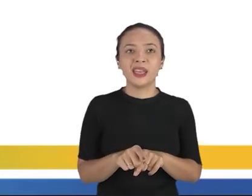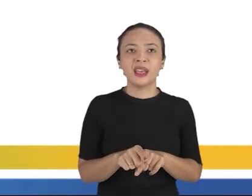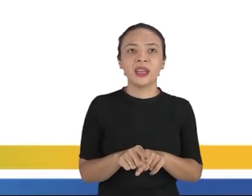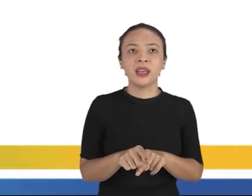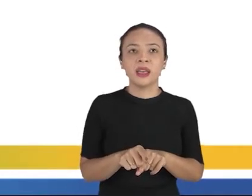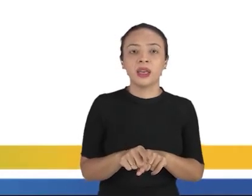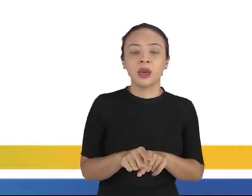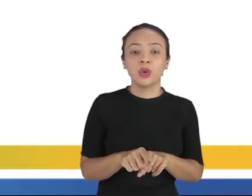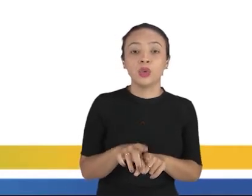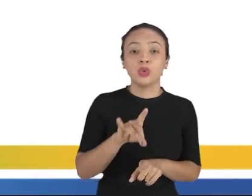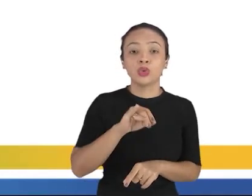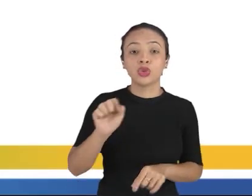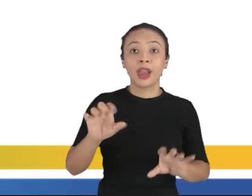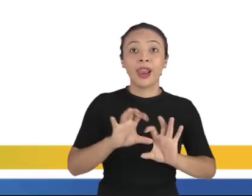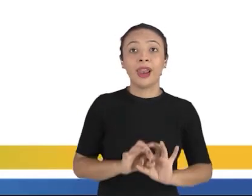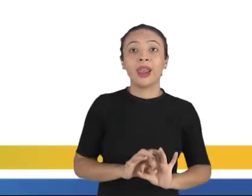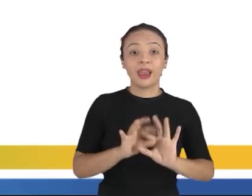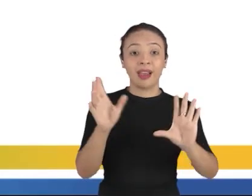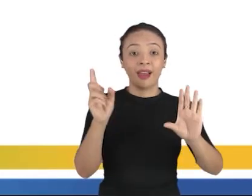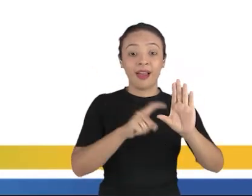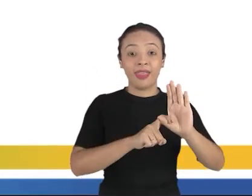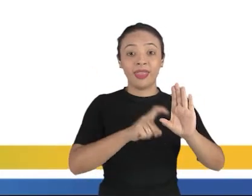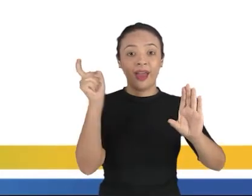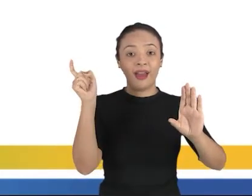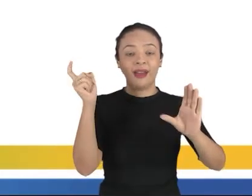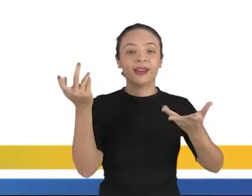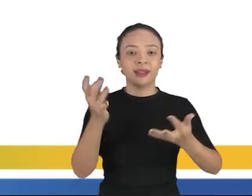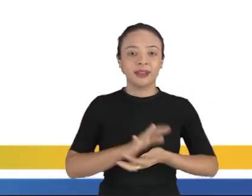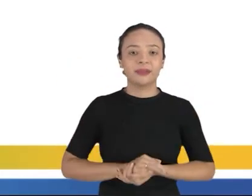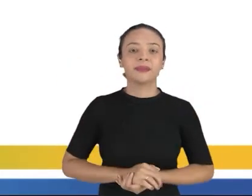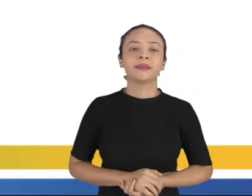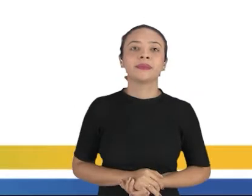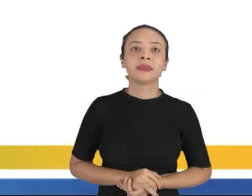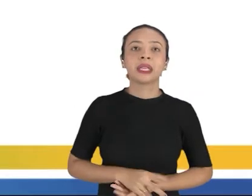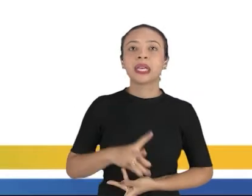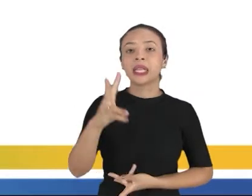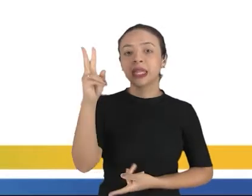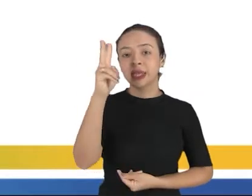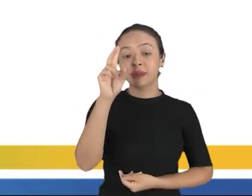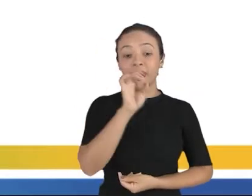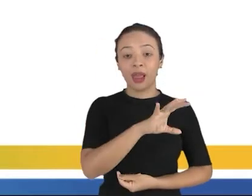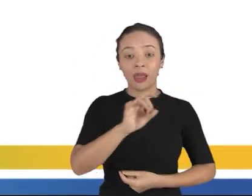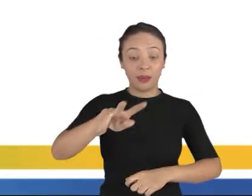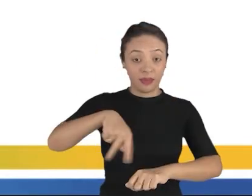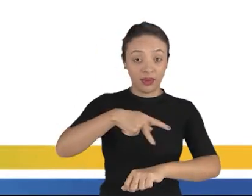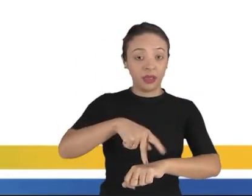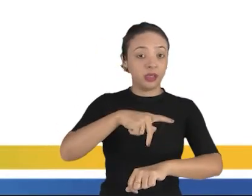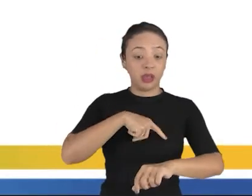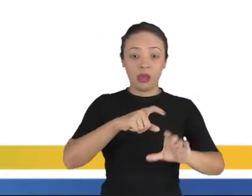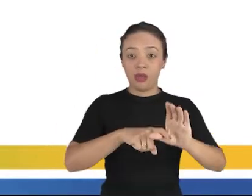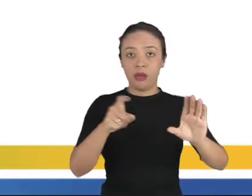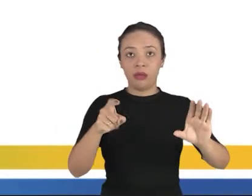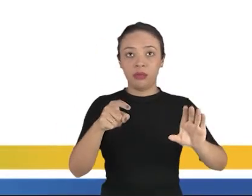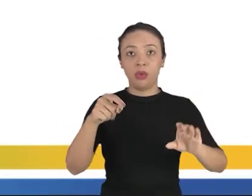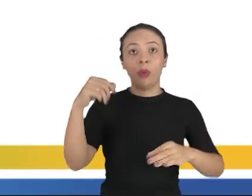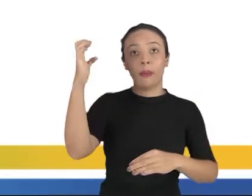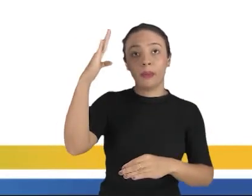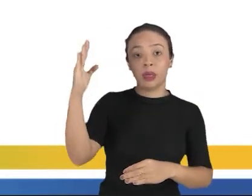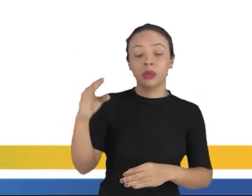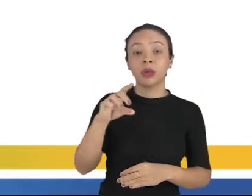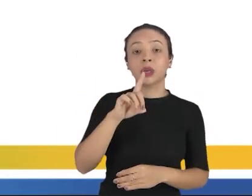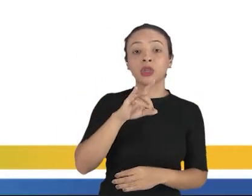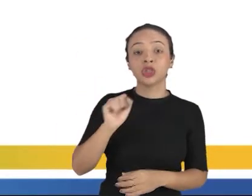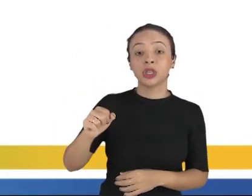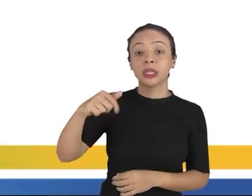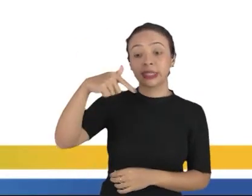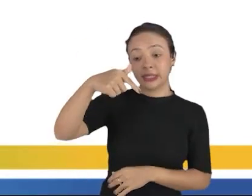Day? O Dia da Independência. Lembrando que nós temos, claro, cada país tem a sua independência, né? O Brasil nós celebramos no dia 7